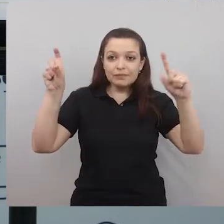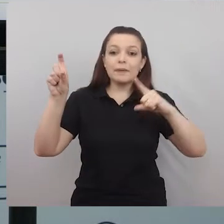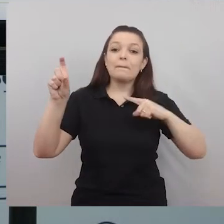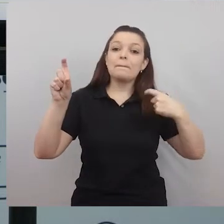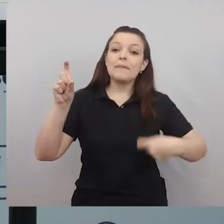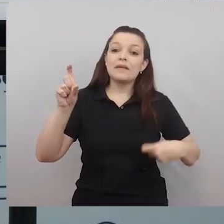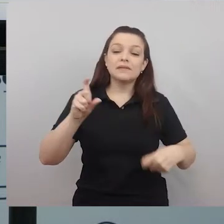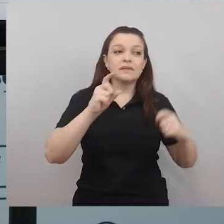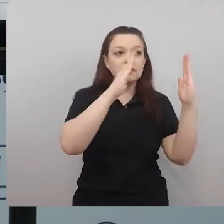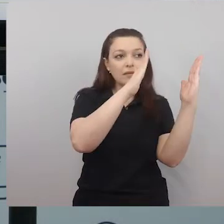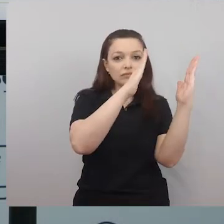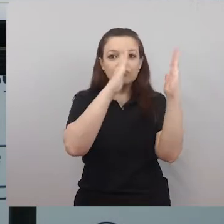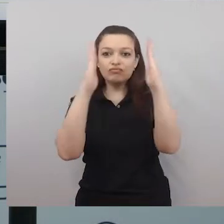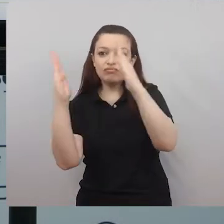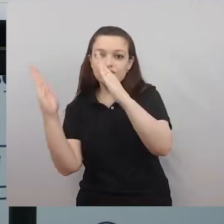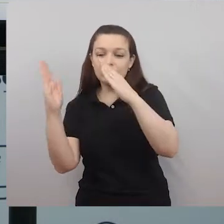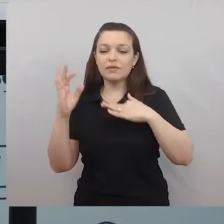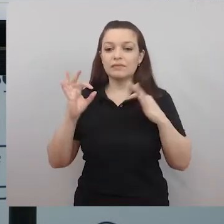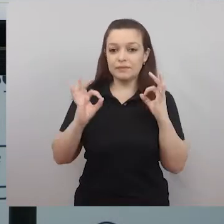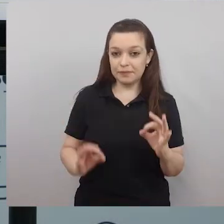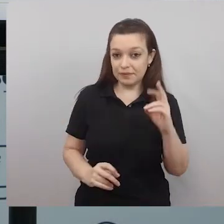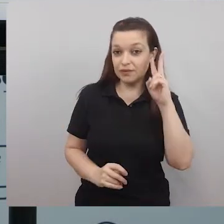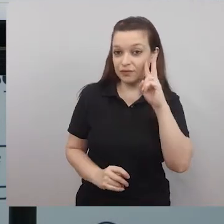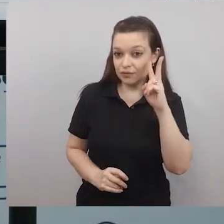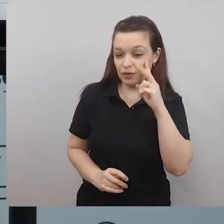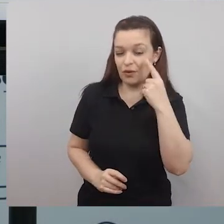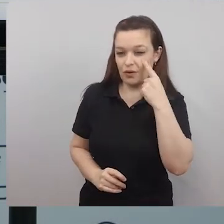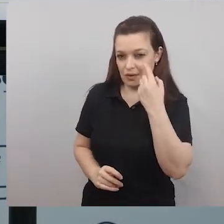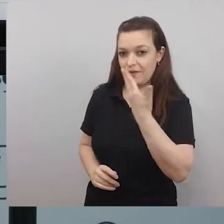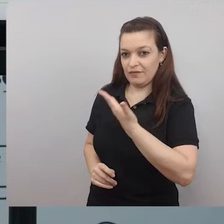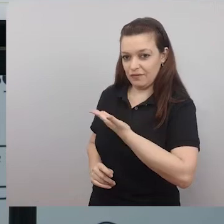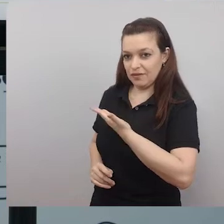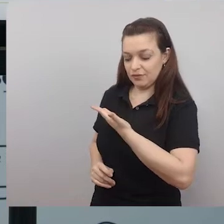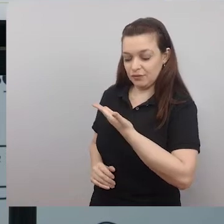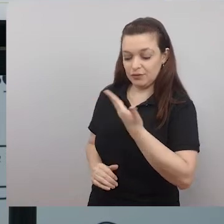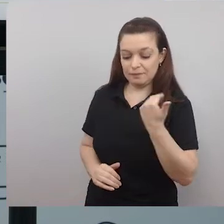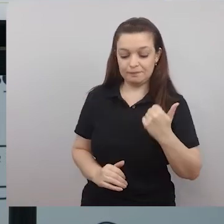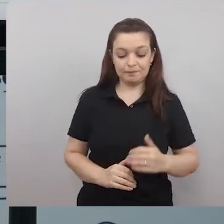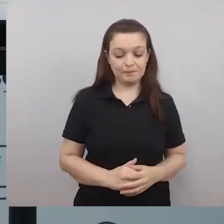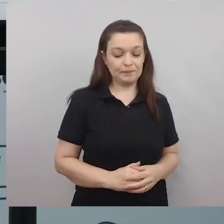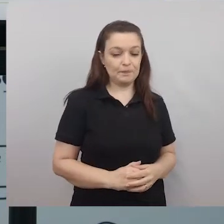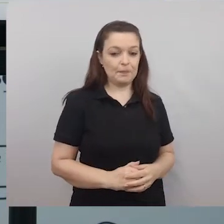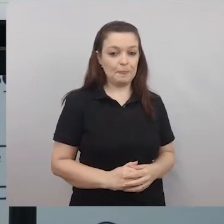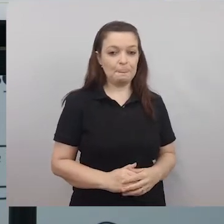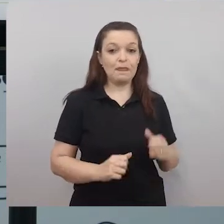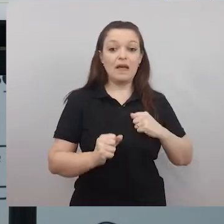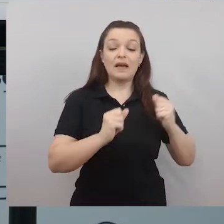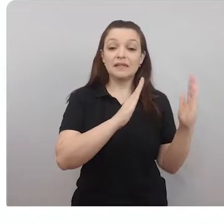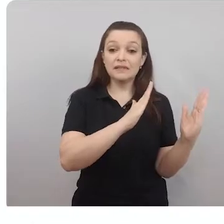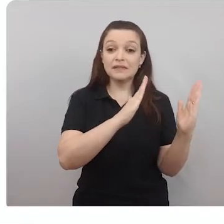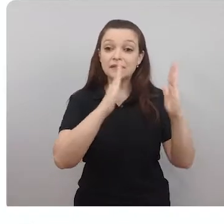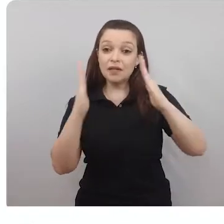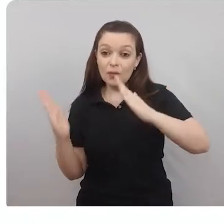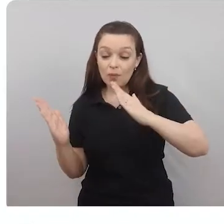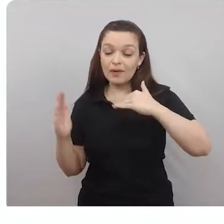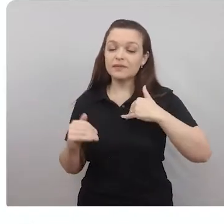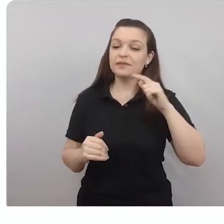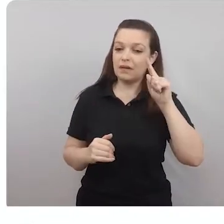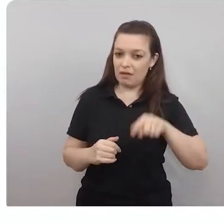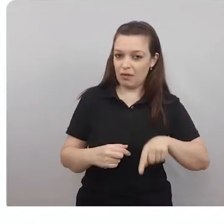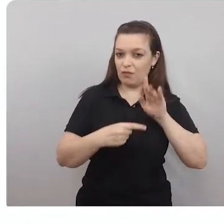então tem uma sequência. Acompanhem lá na tela de vocês. A sequência, eu vou mostrar